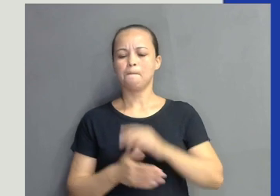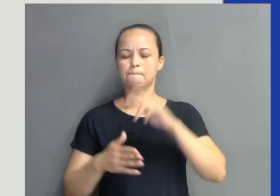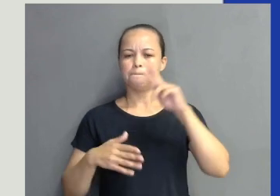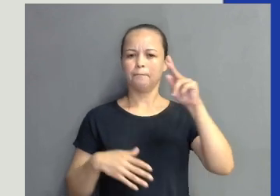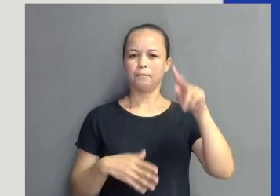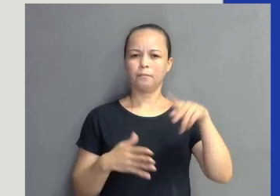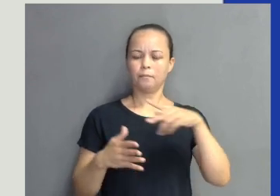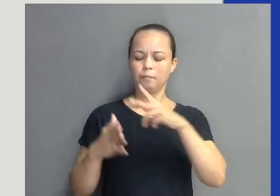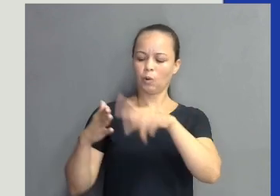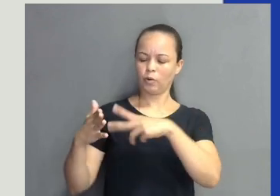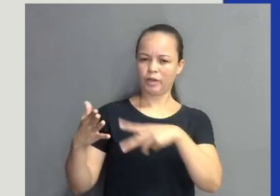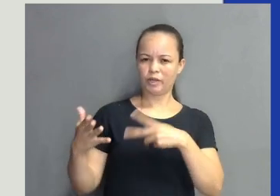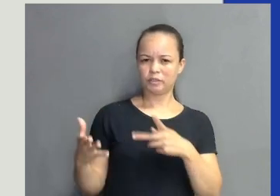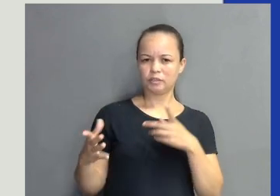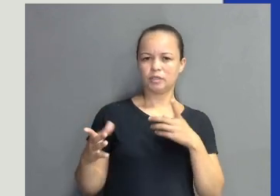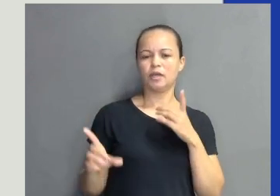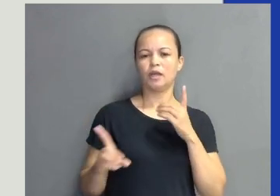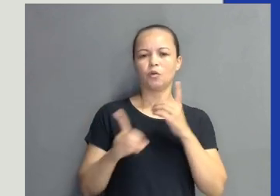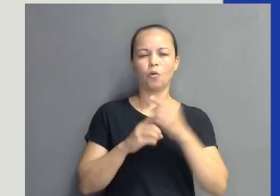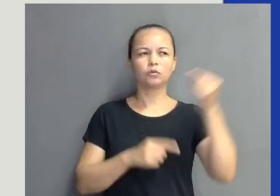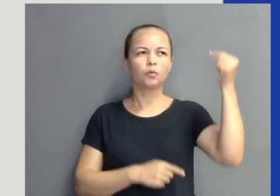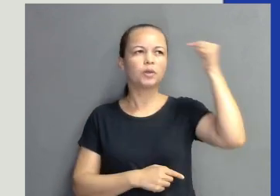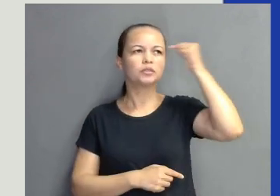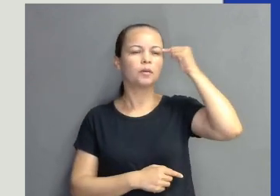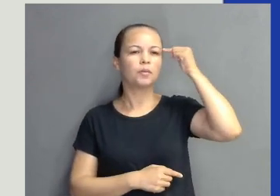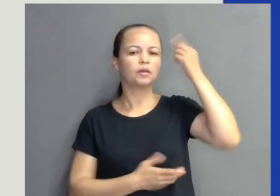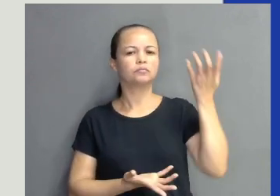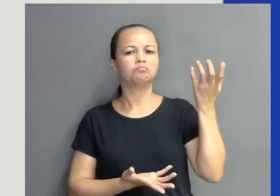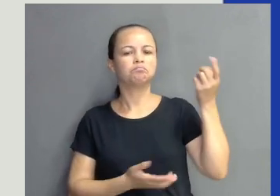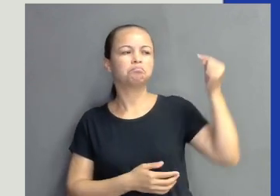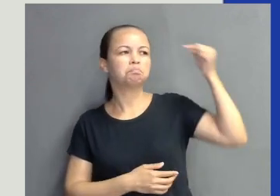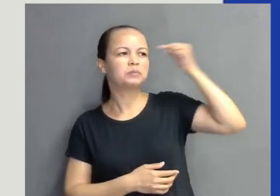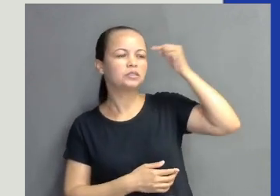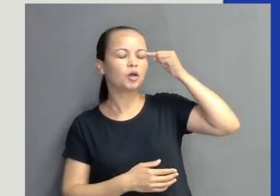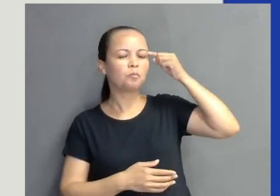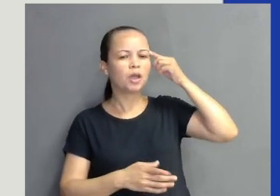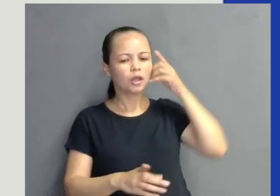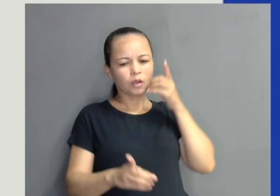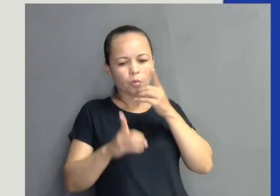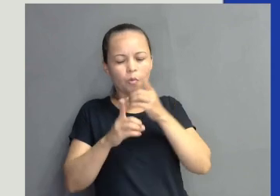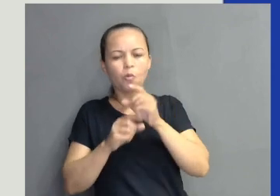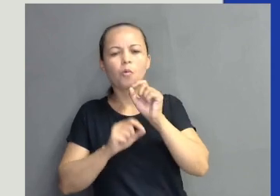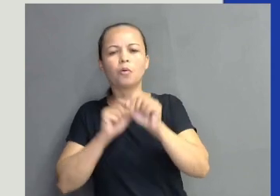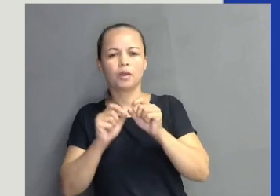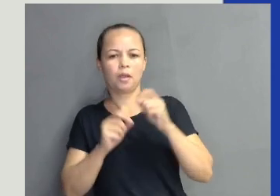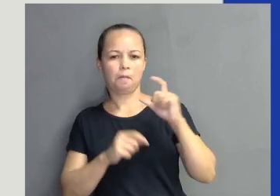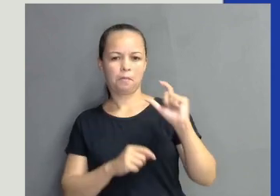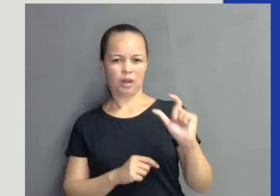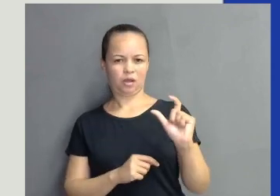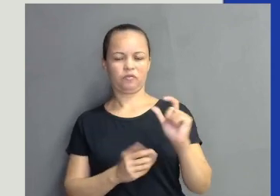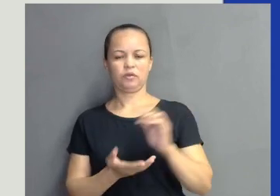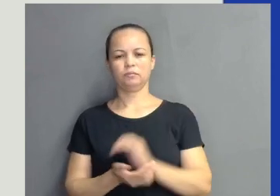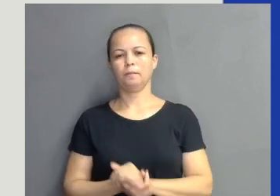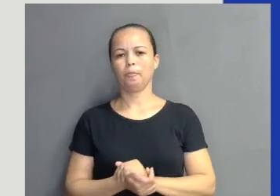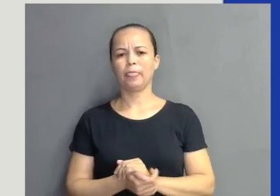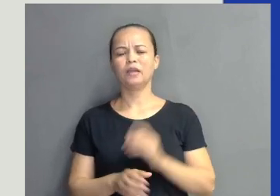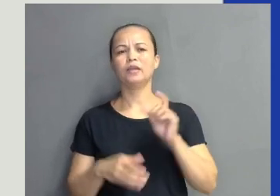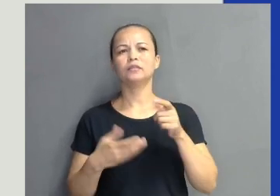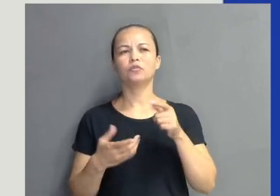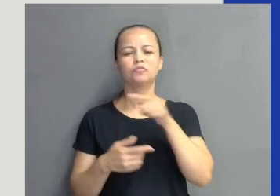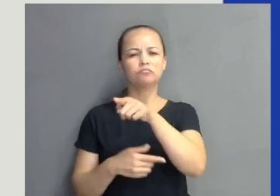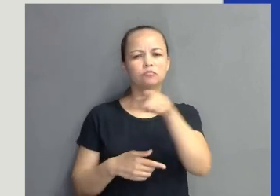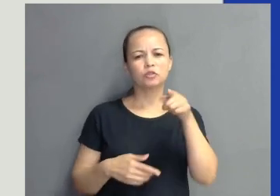né, encontrar essas emoções, encontrar esses pensamentos e as palavras que consigam aí